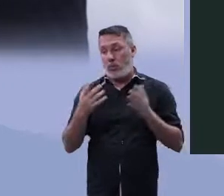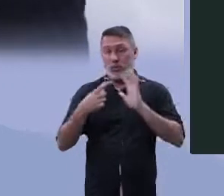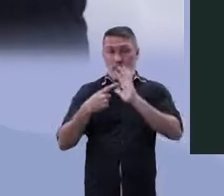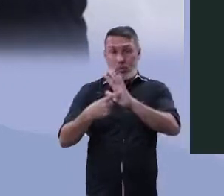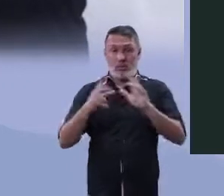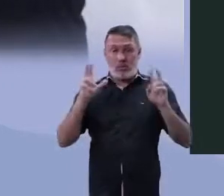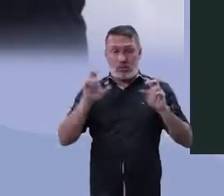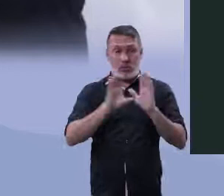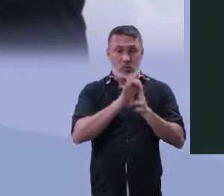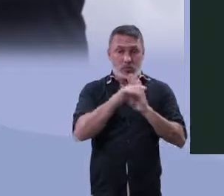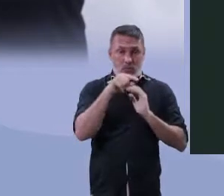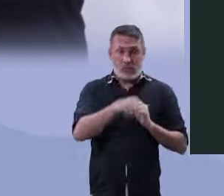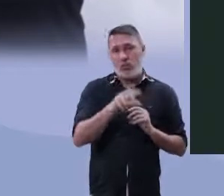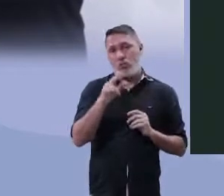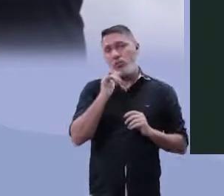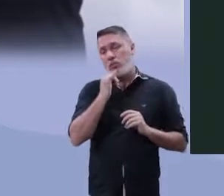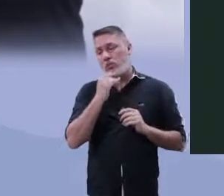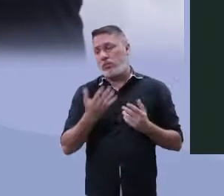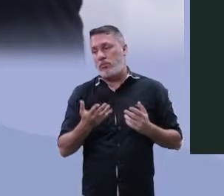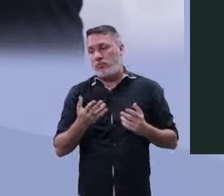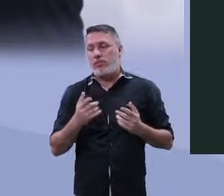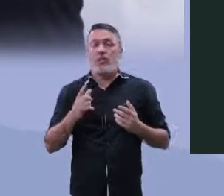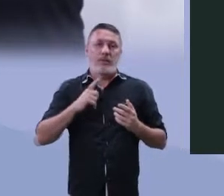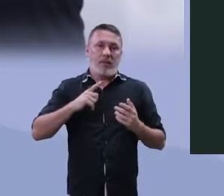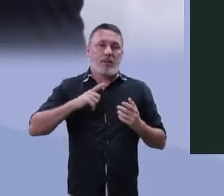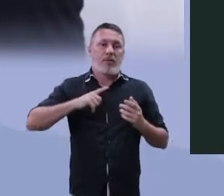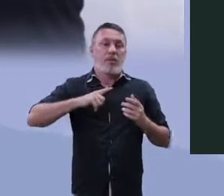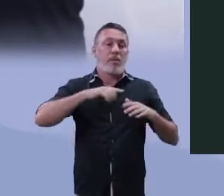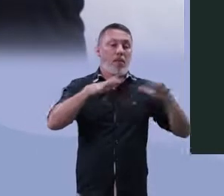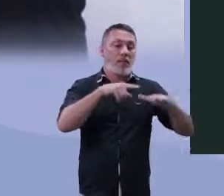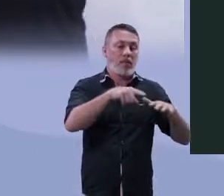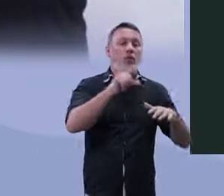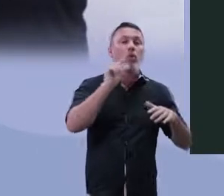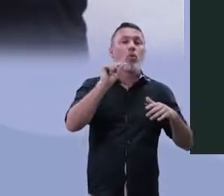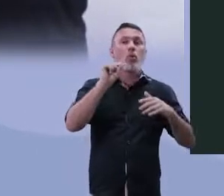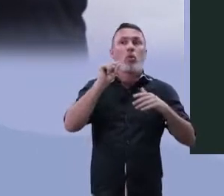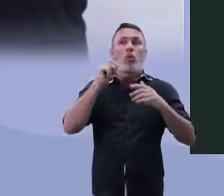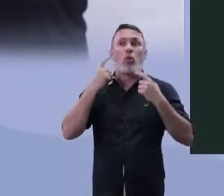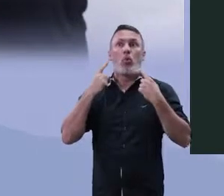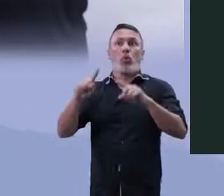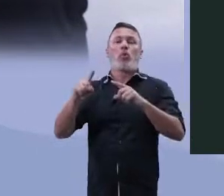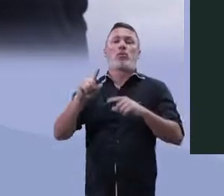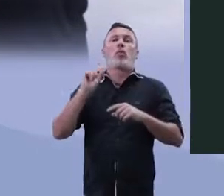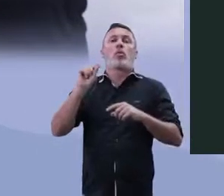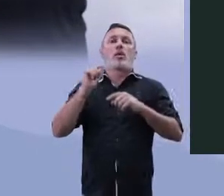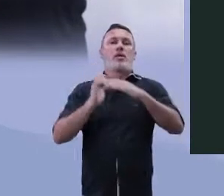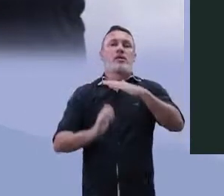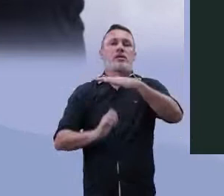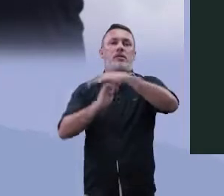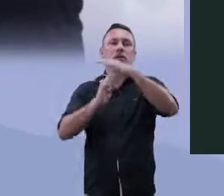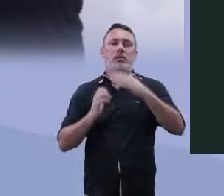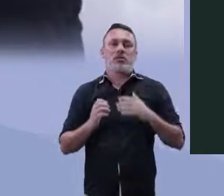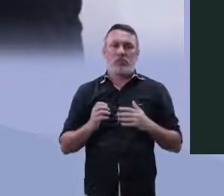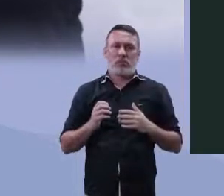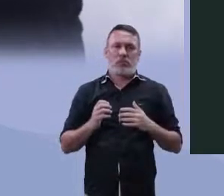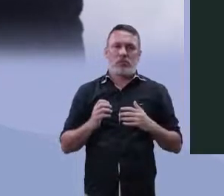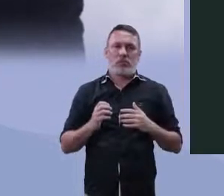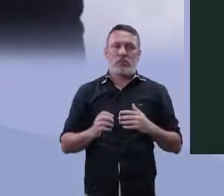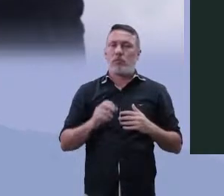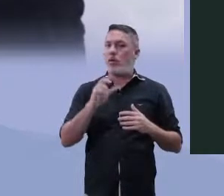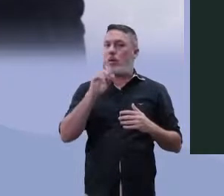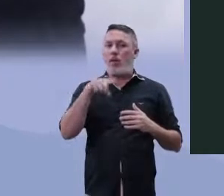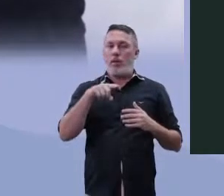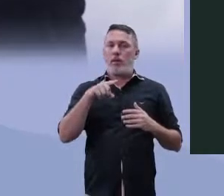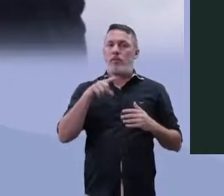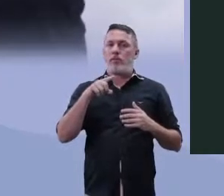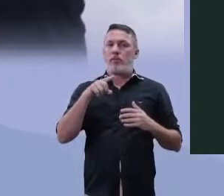nessa definição, né, que a batalha é contra o Estado e não contra outros grupos sociais. Então, você tem uma arena, que é o